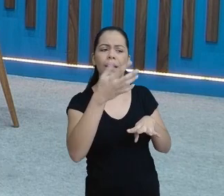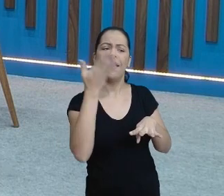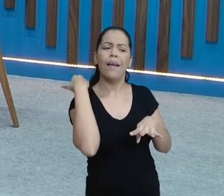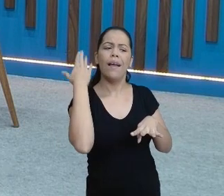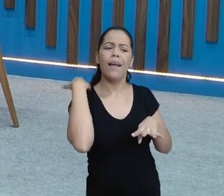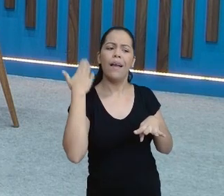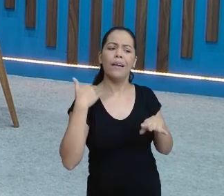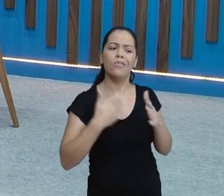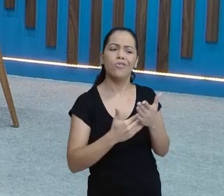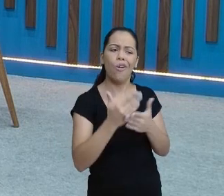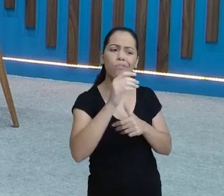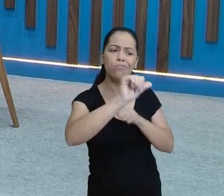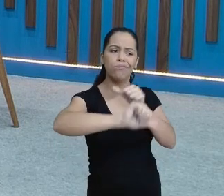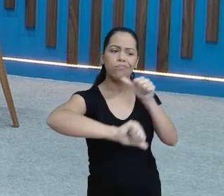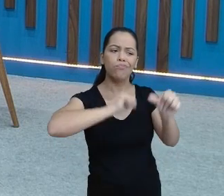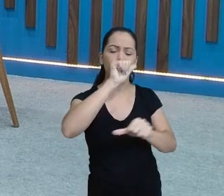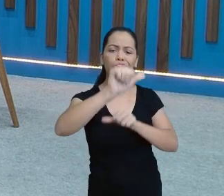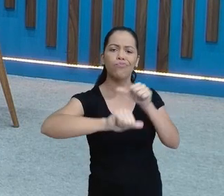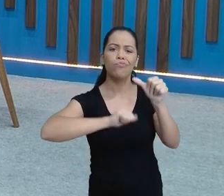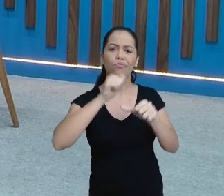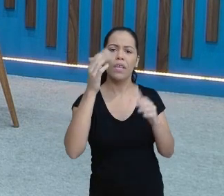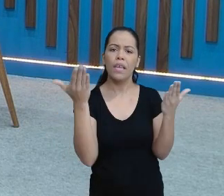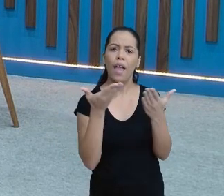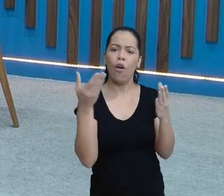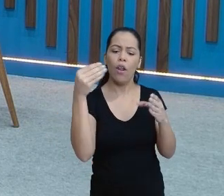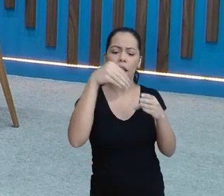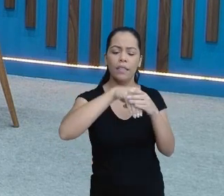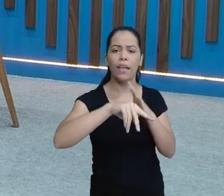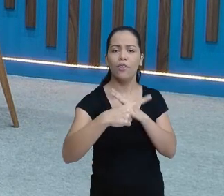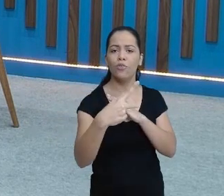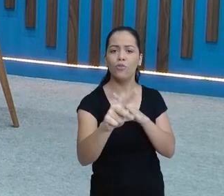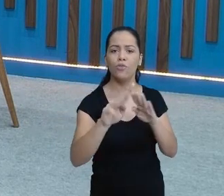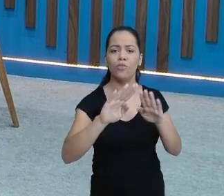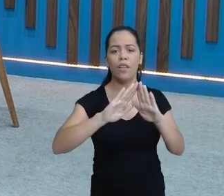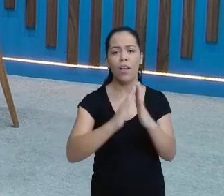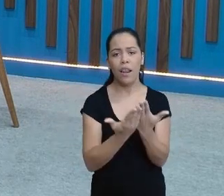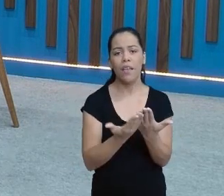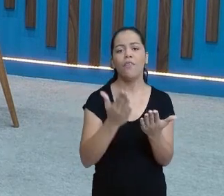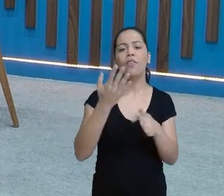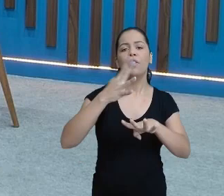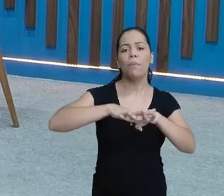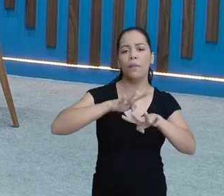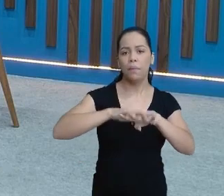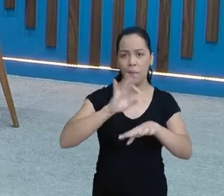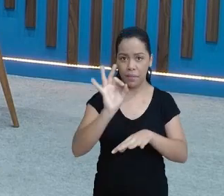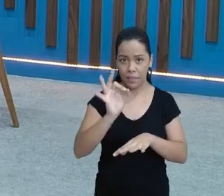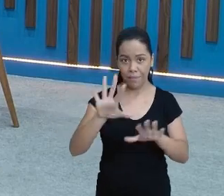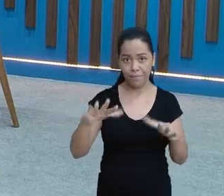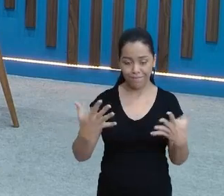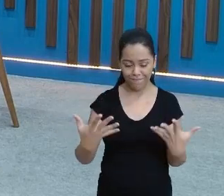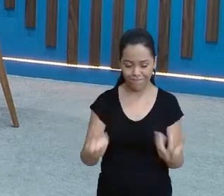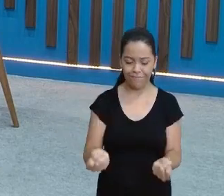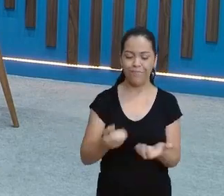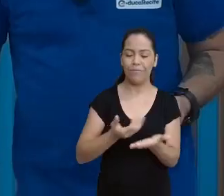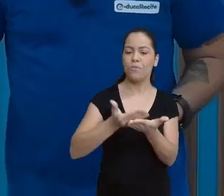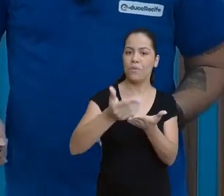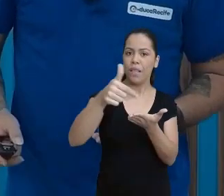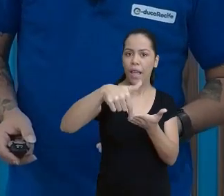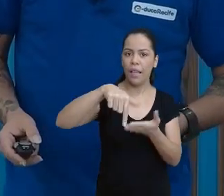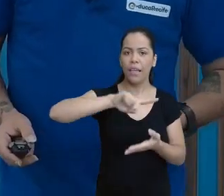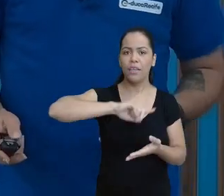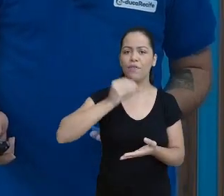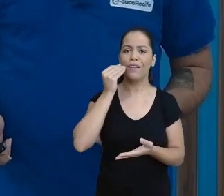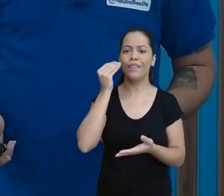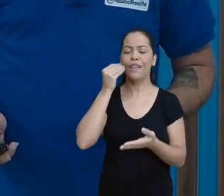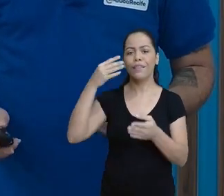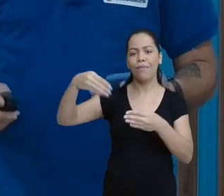nessa geometria que está no seu livro de matemática, tá certo? Então, vamos iniciar aqui e a gente tenta passar para